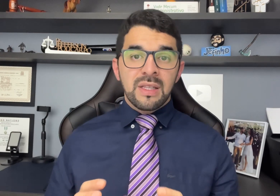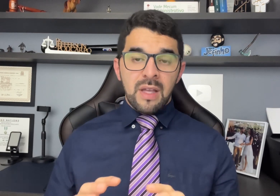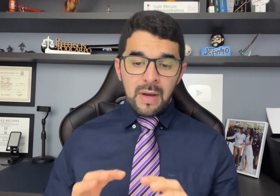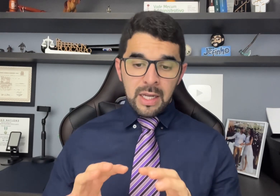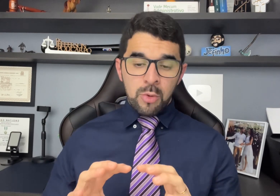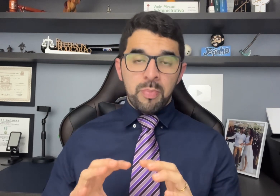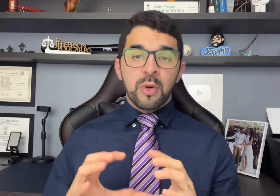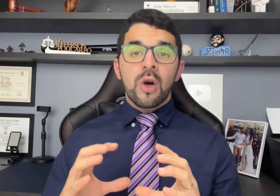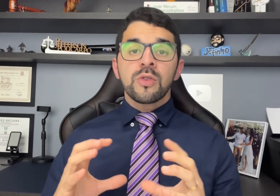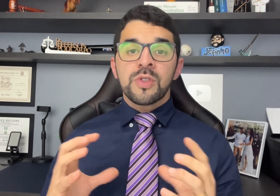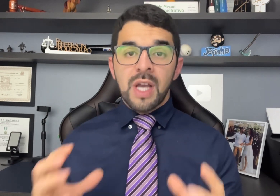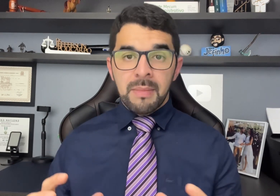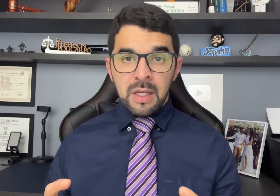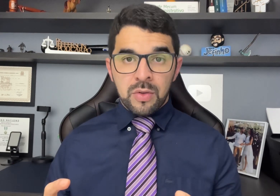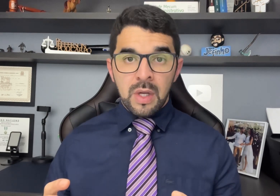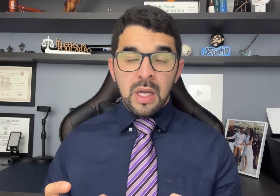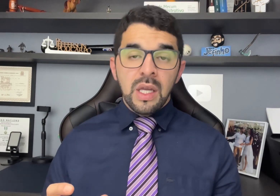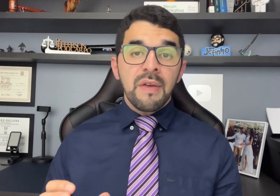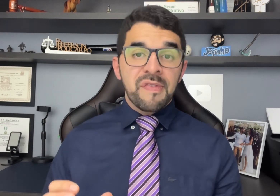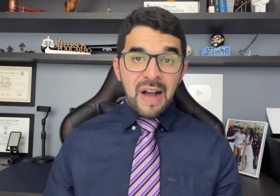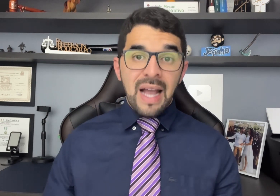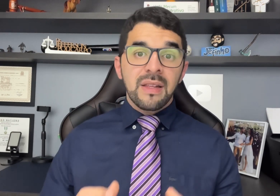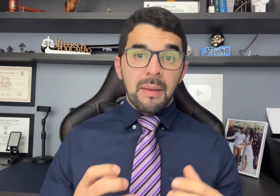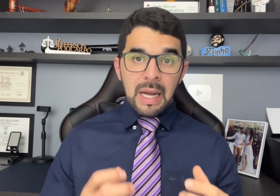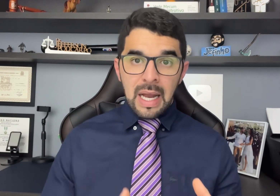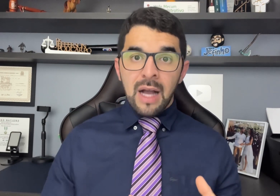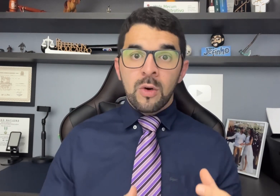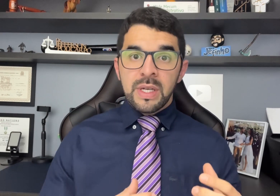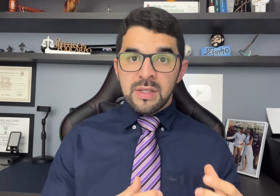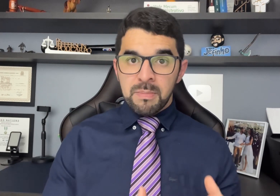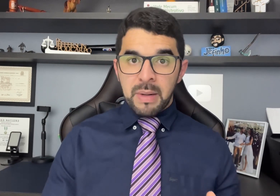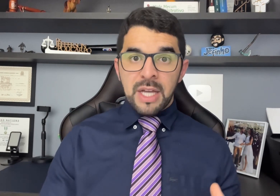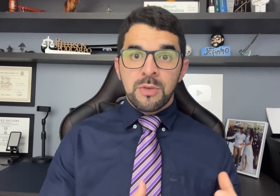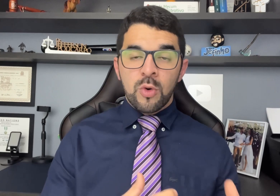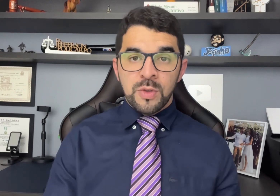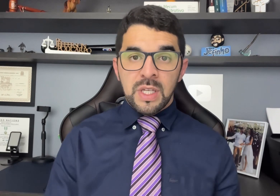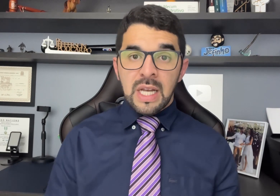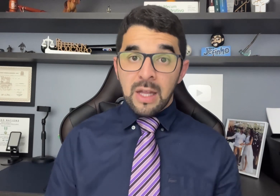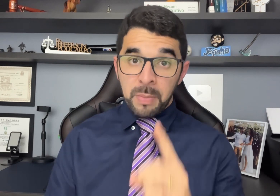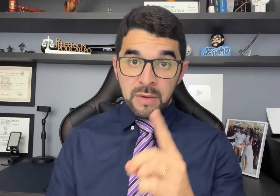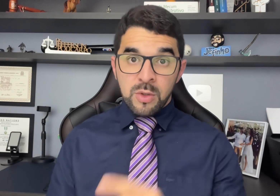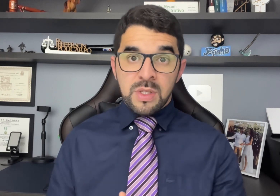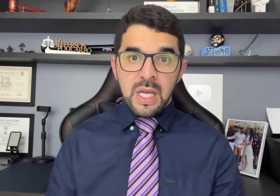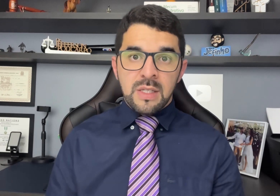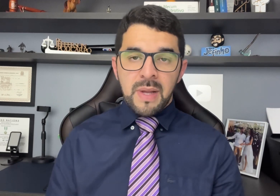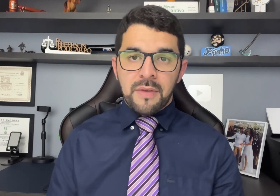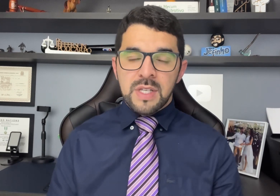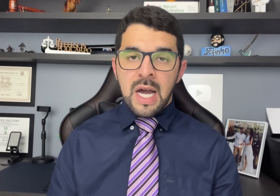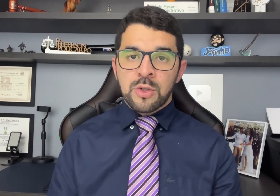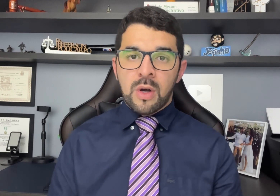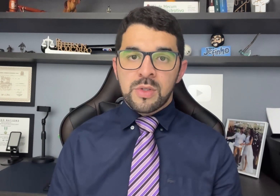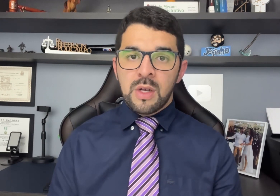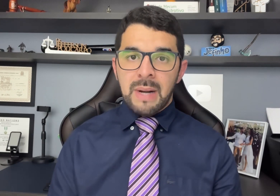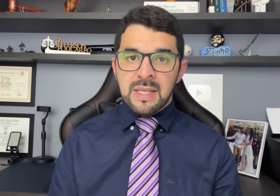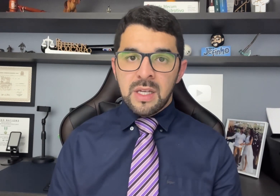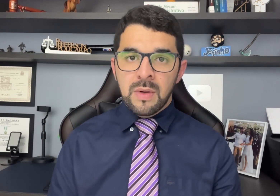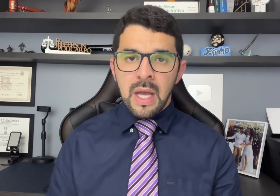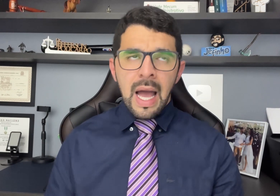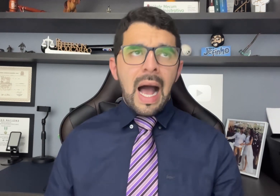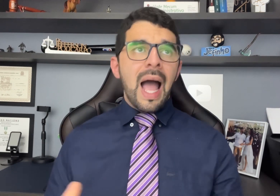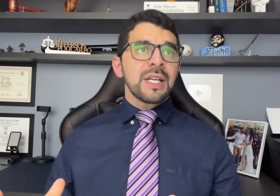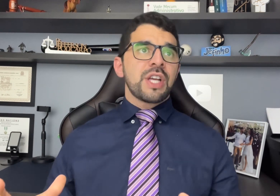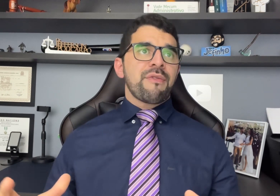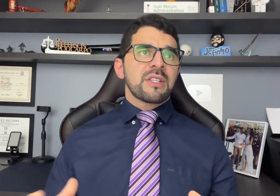já deu ali um pronunciamento que vai trabalhar com esse empréstimo consignado para vocês, beneficiários do Auxílio